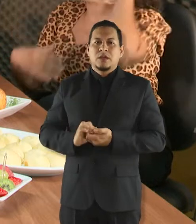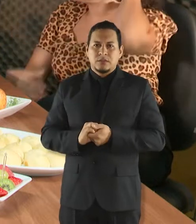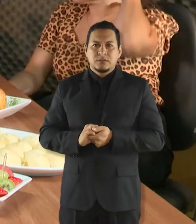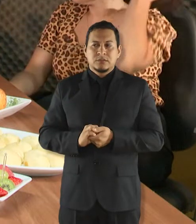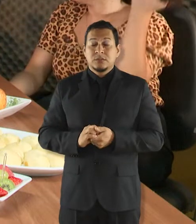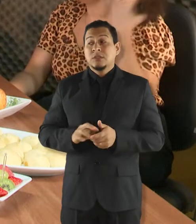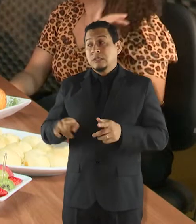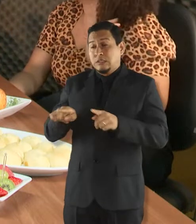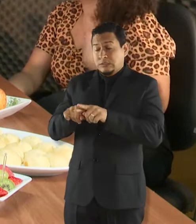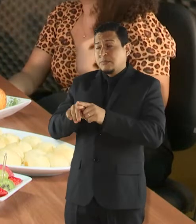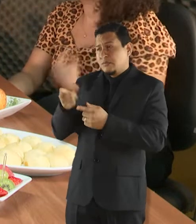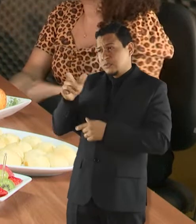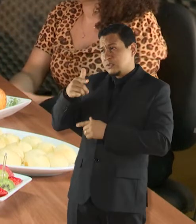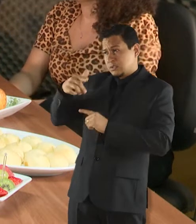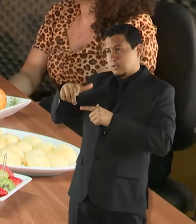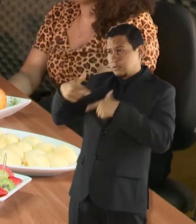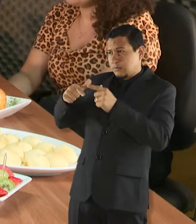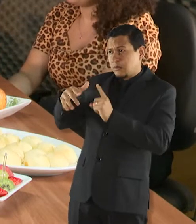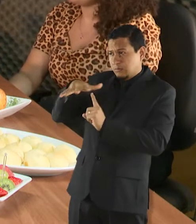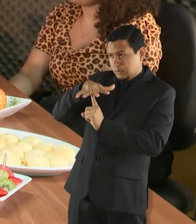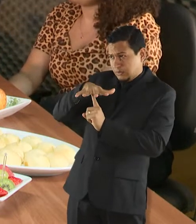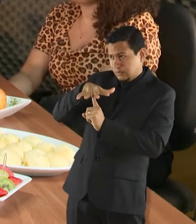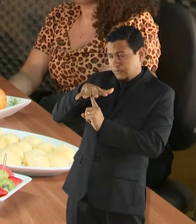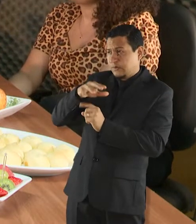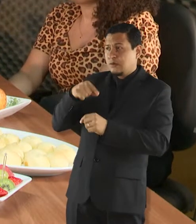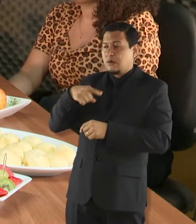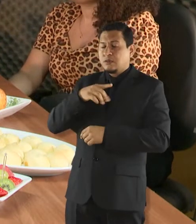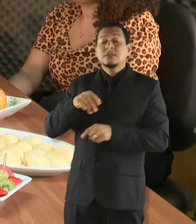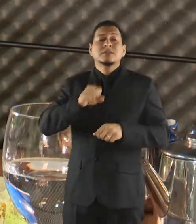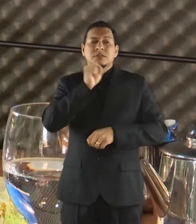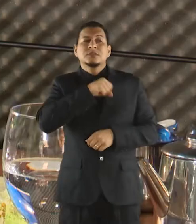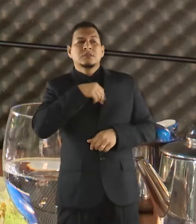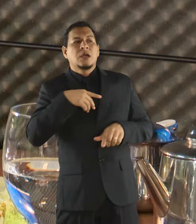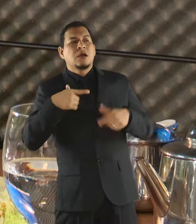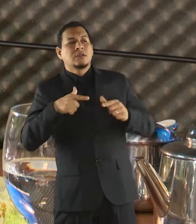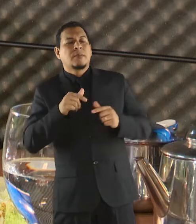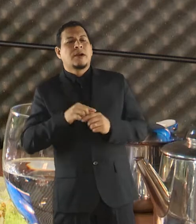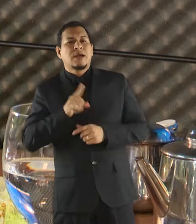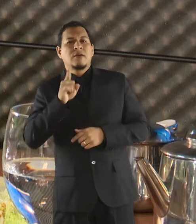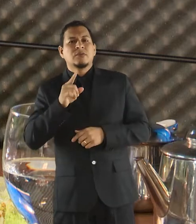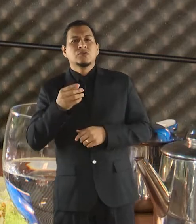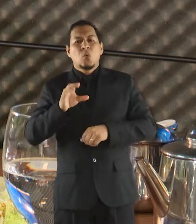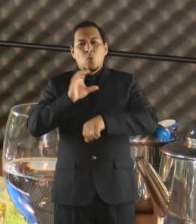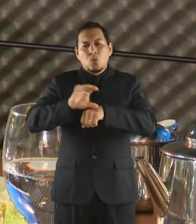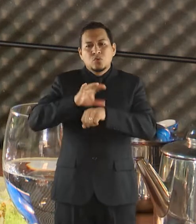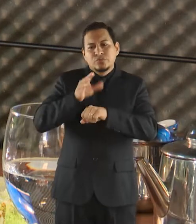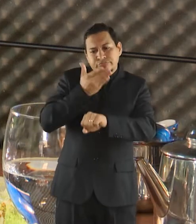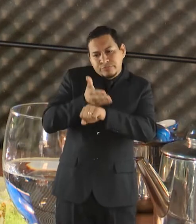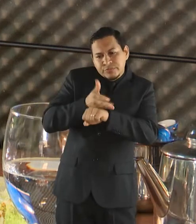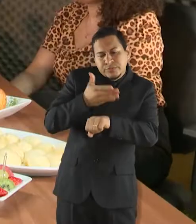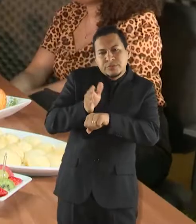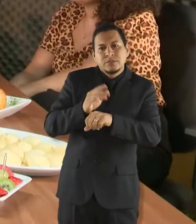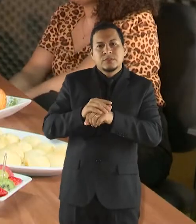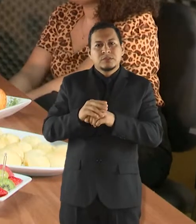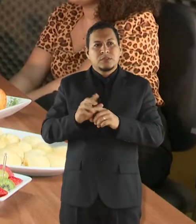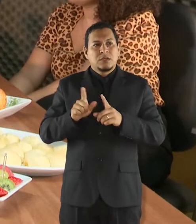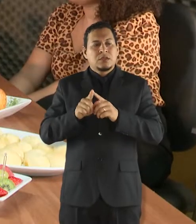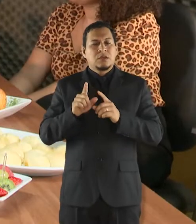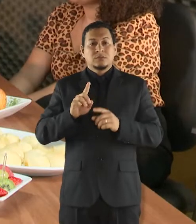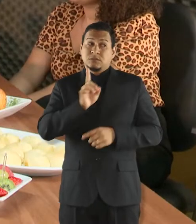feira, que você disse que trabalhou um tempo? Trabalhava. trabalhava? Eu trabalhava num cursinho pré-vestibular. Já estava dando aula,